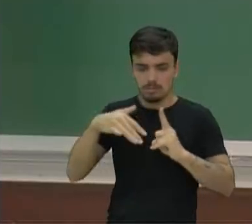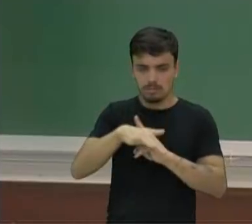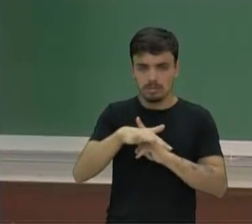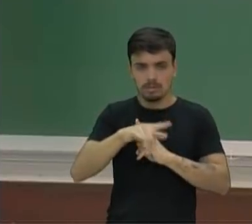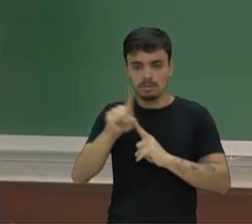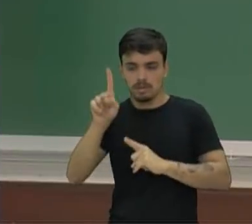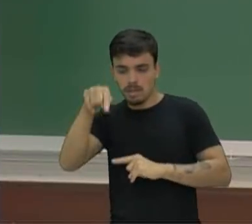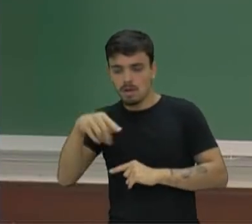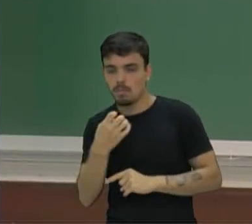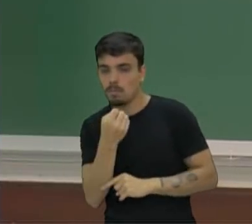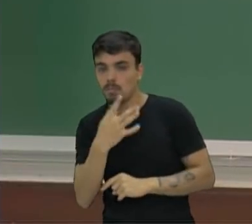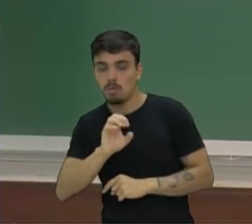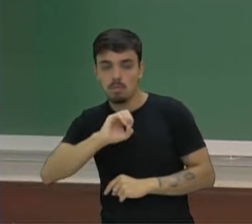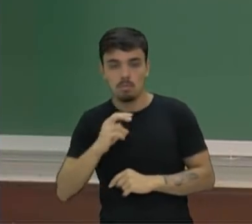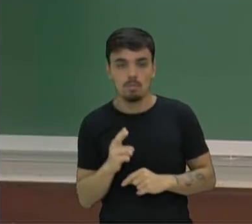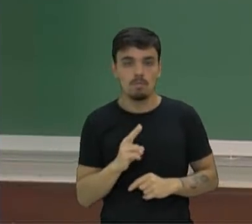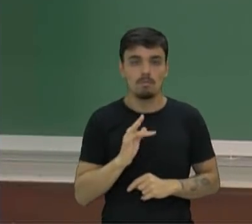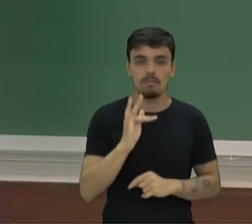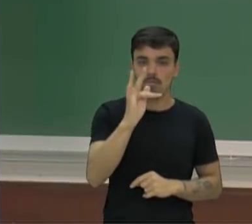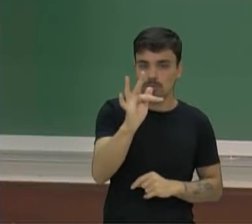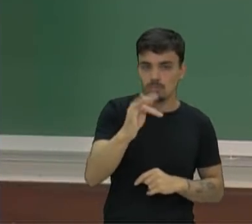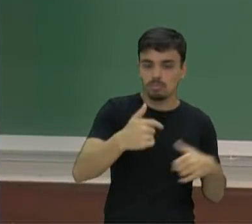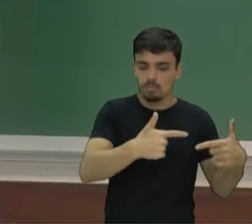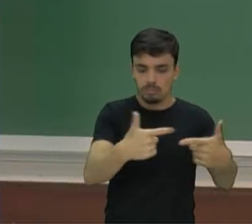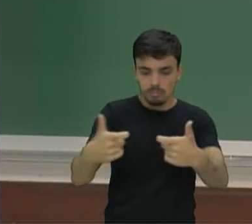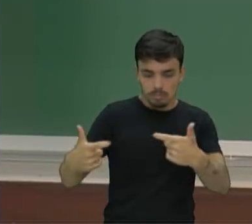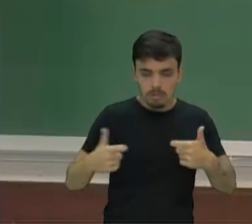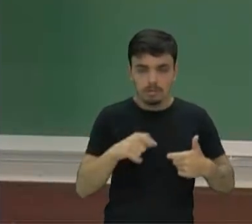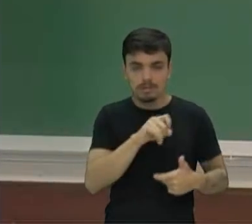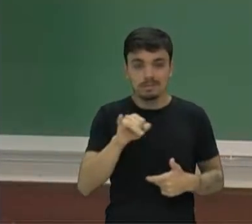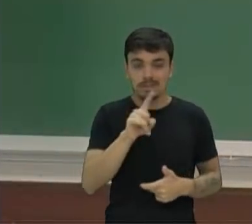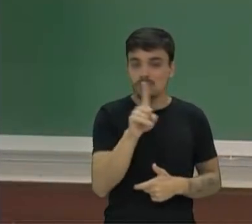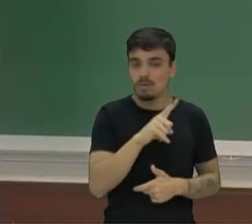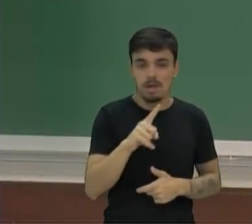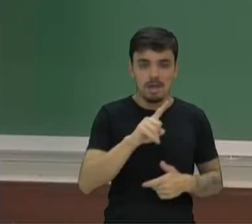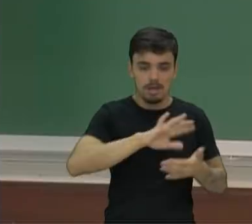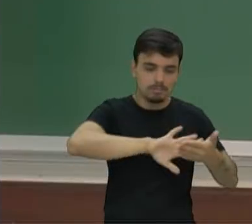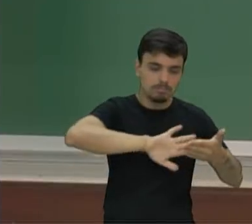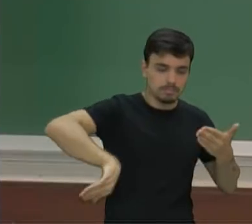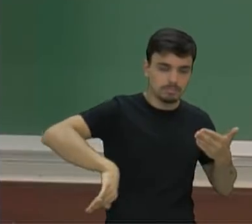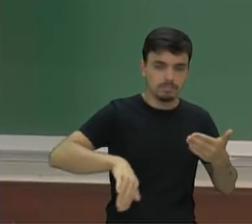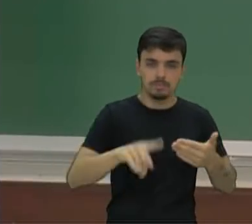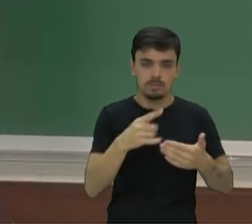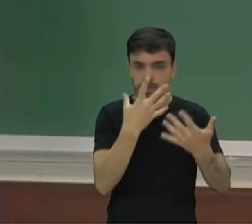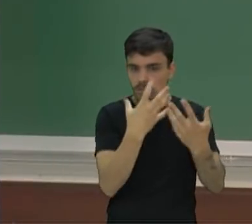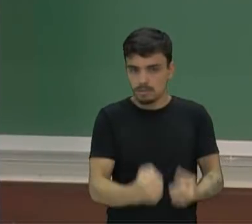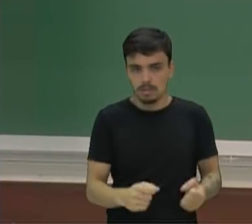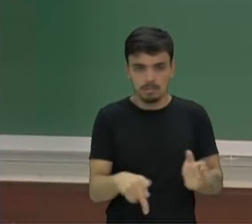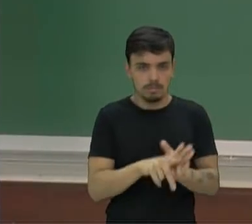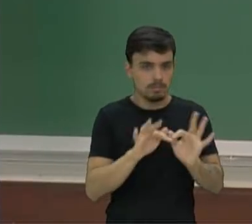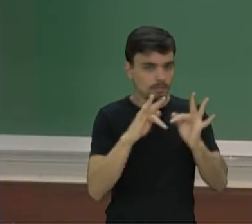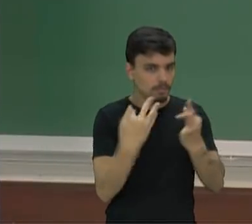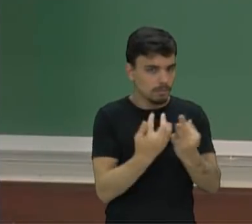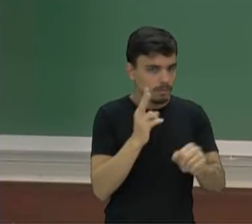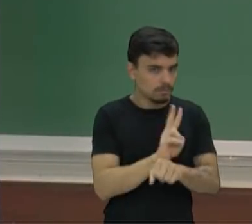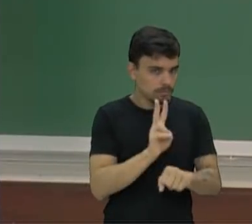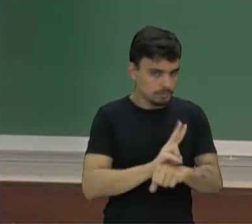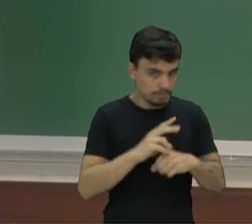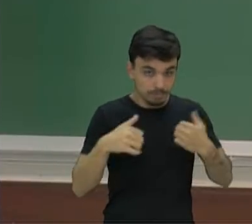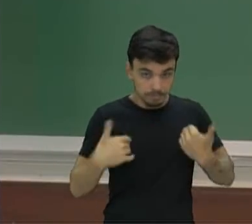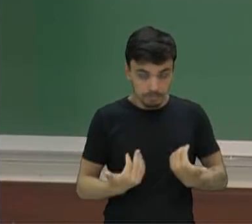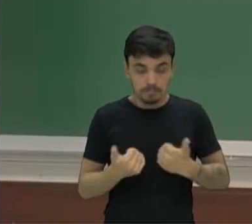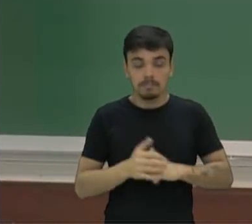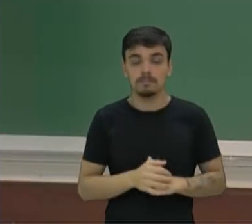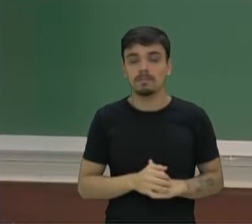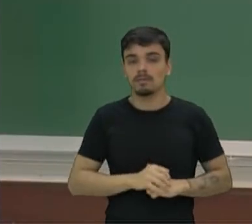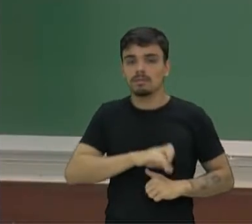um bom guerreiro futuro. Se não fosse, ele seria descartado, não seria aceito para a família criar. Caso